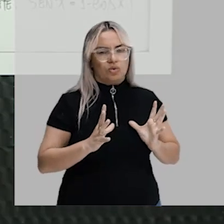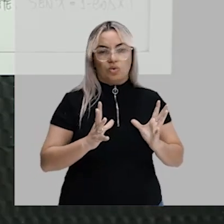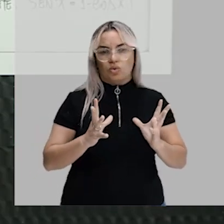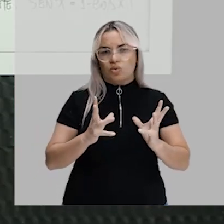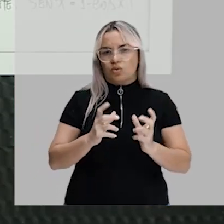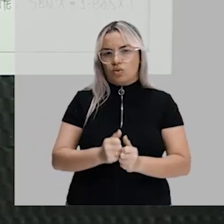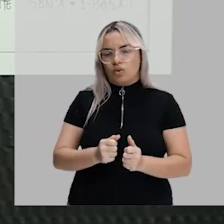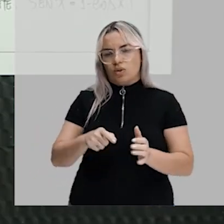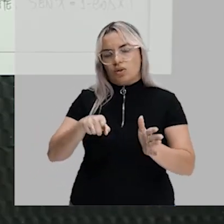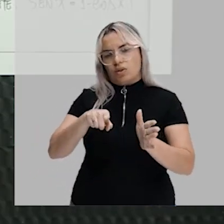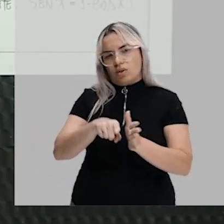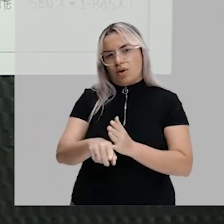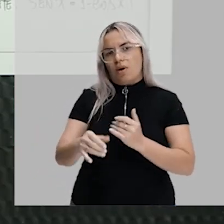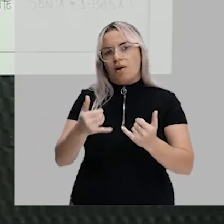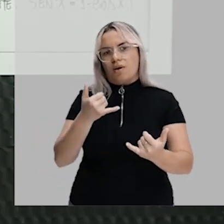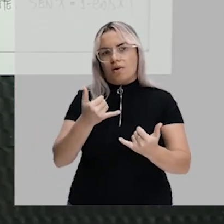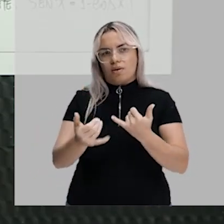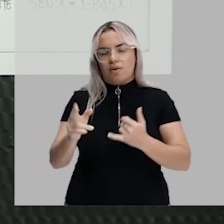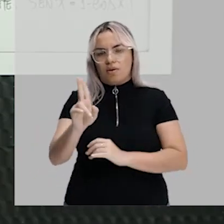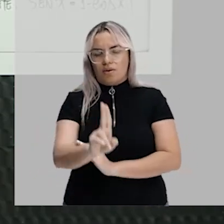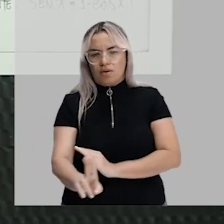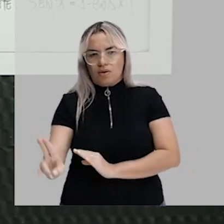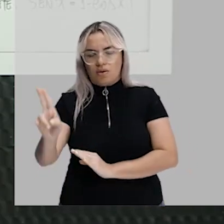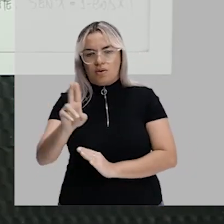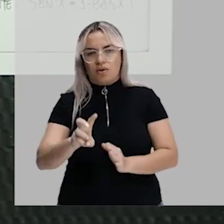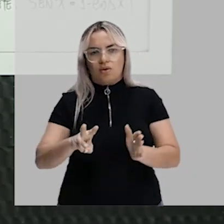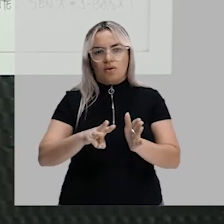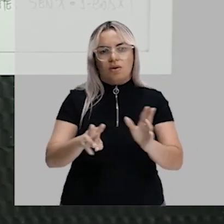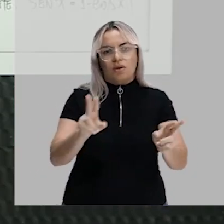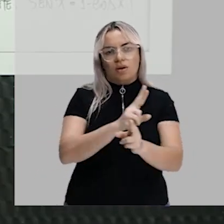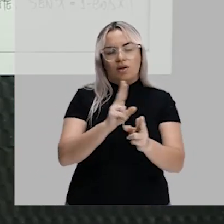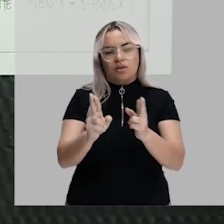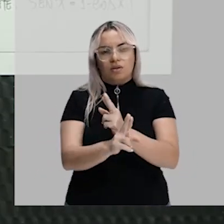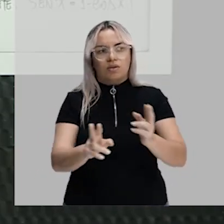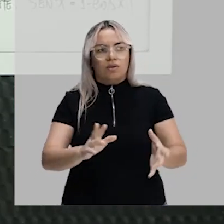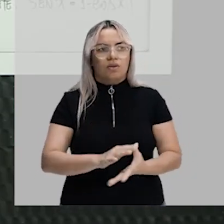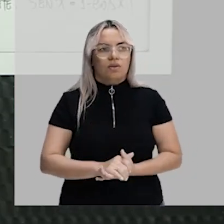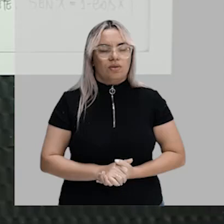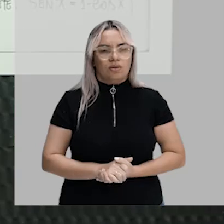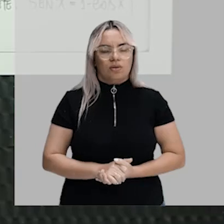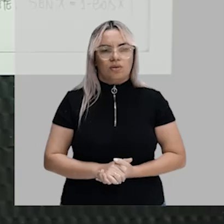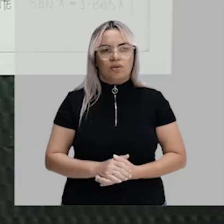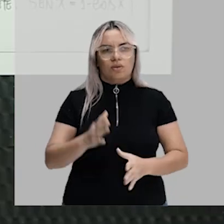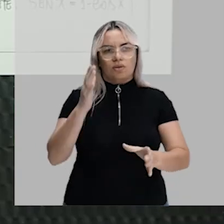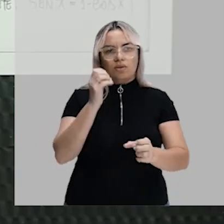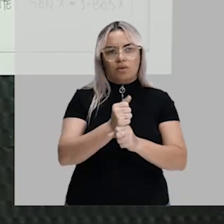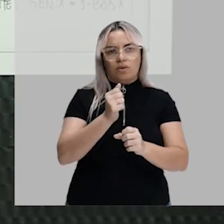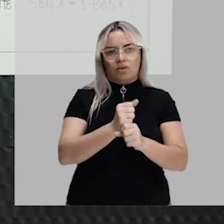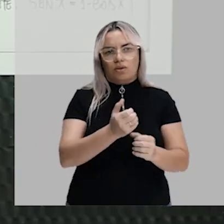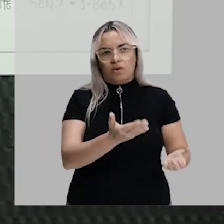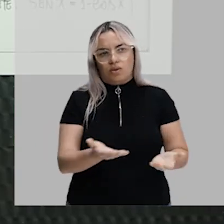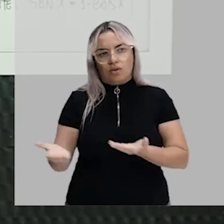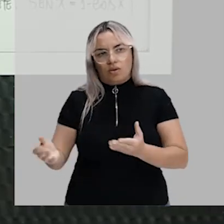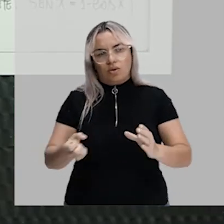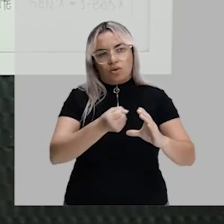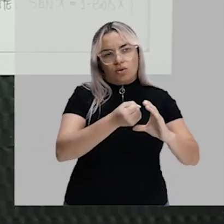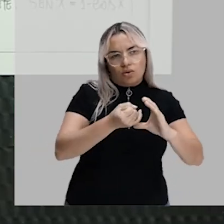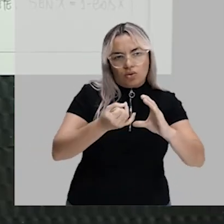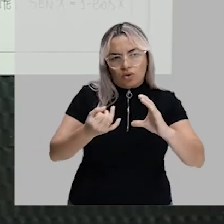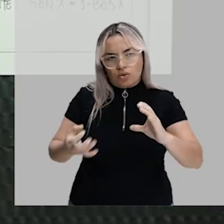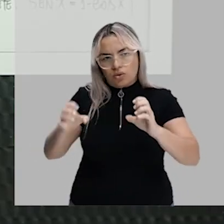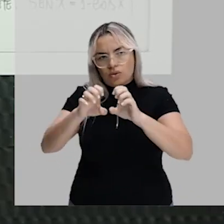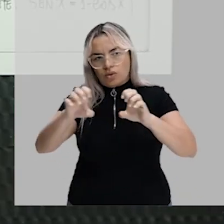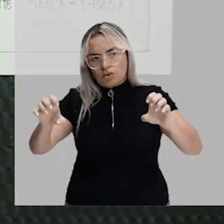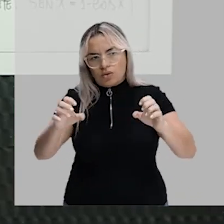essa a gente vai usar a mesma a mesma relação então determine o conjunto solução das seguintes equações Então